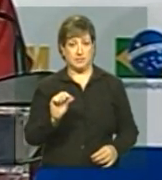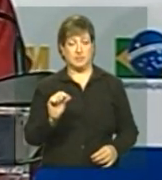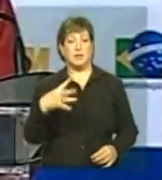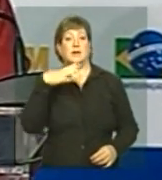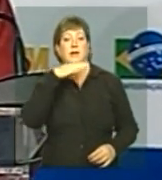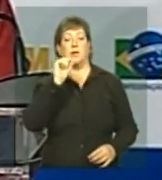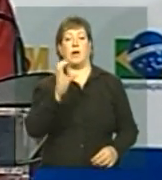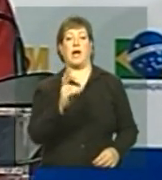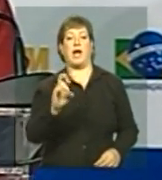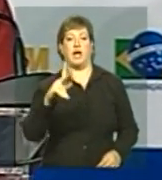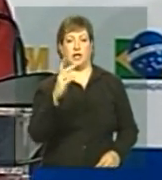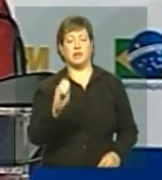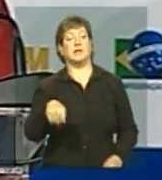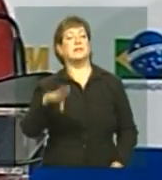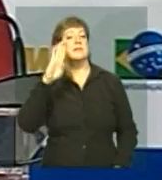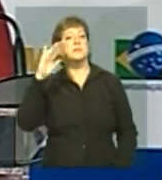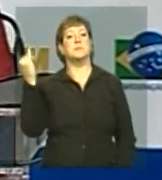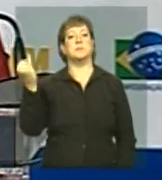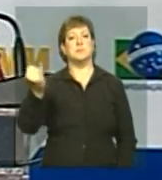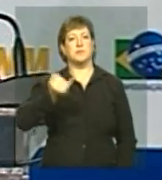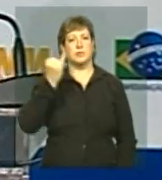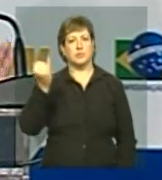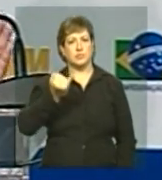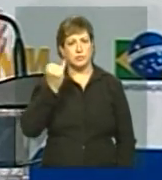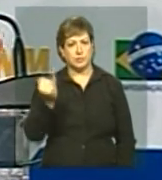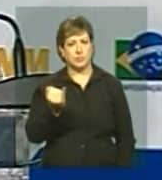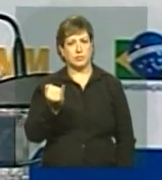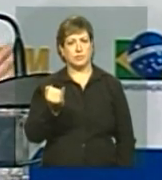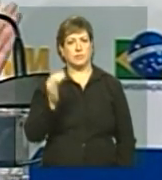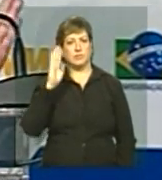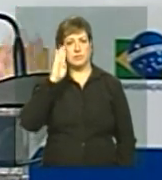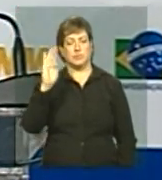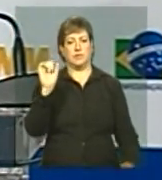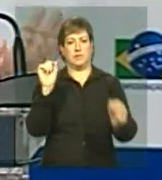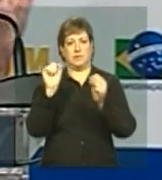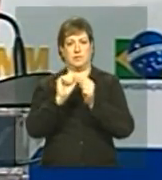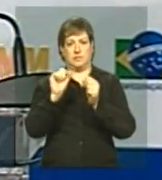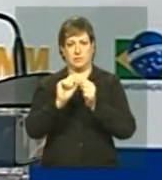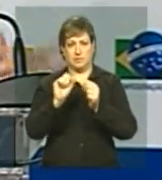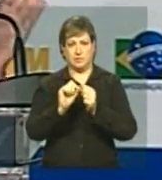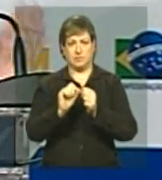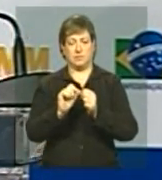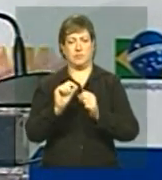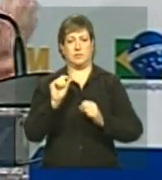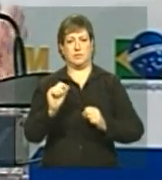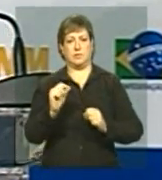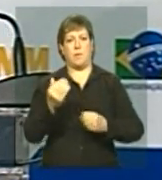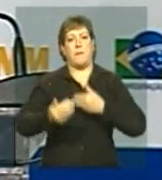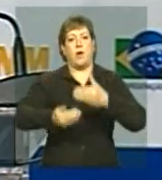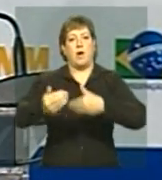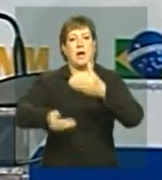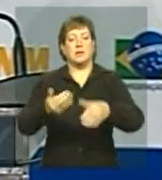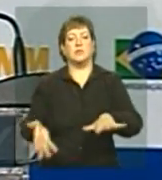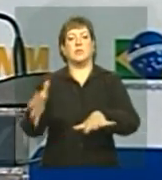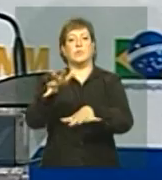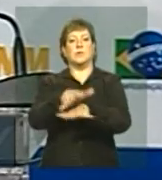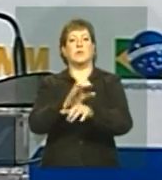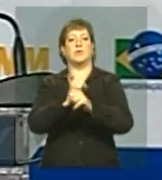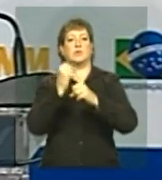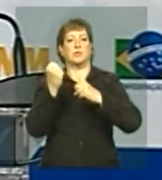instrumento fundamental de construir o processo de inclusão social no Brasil de